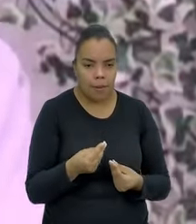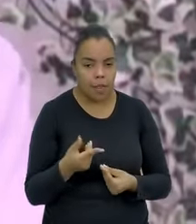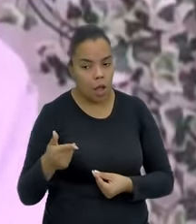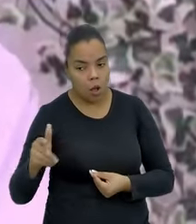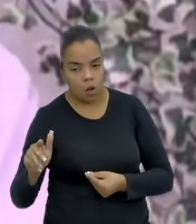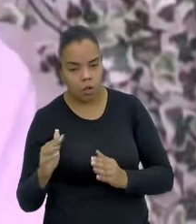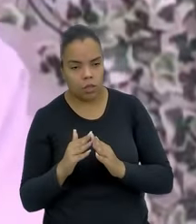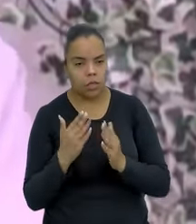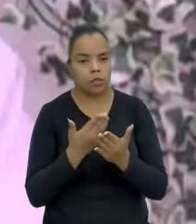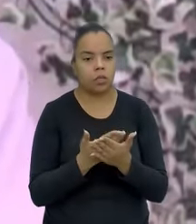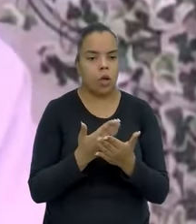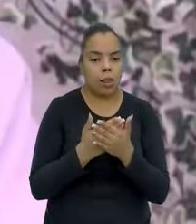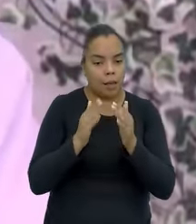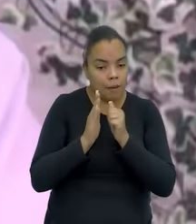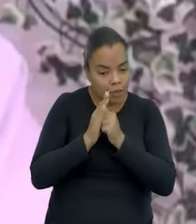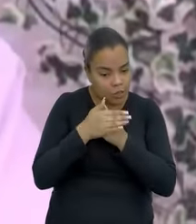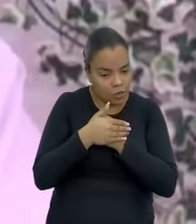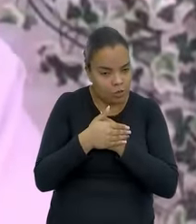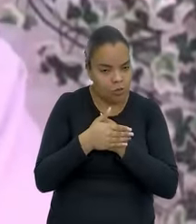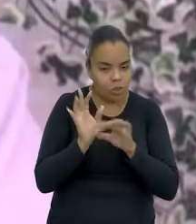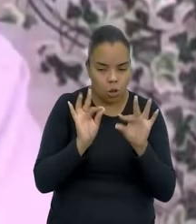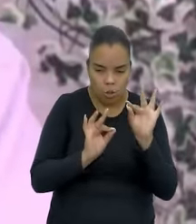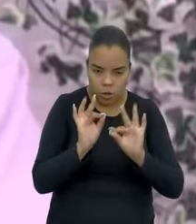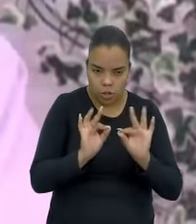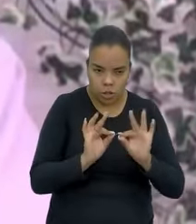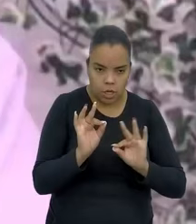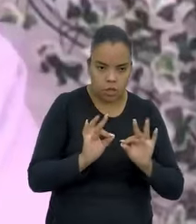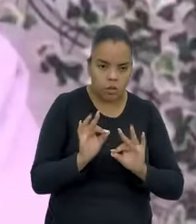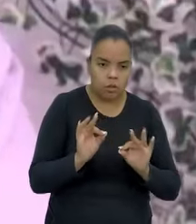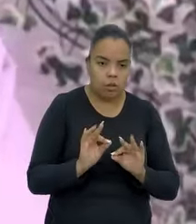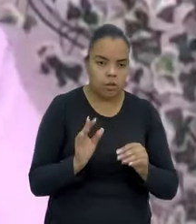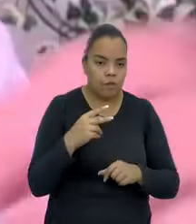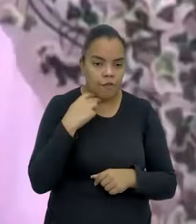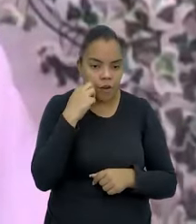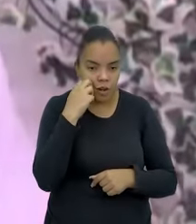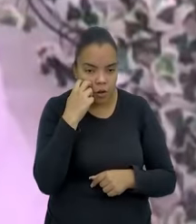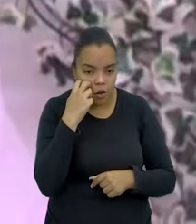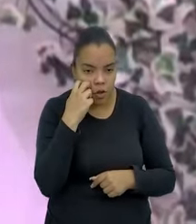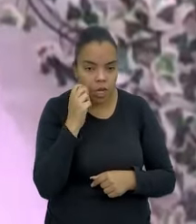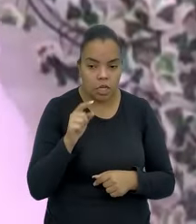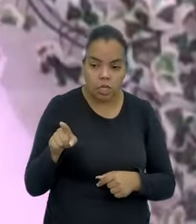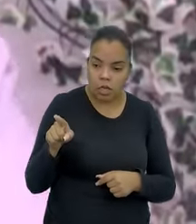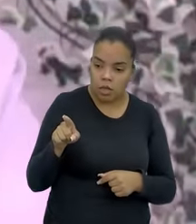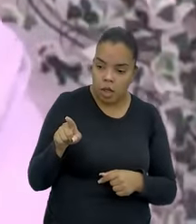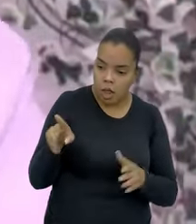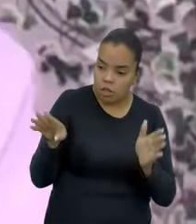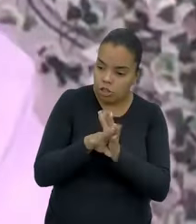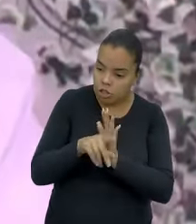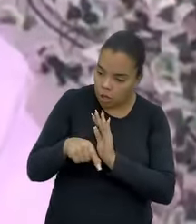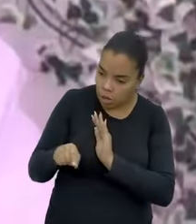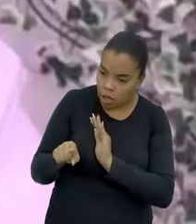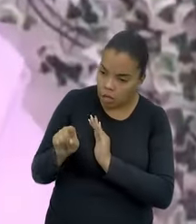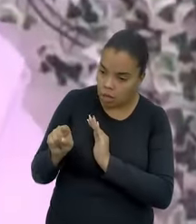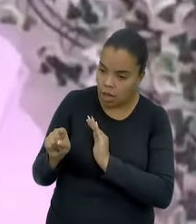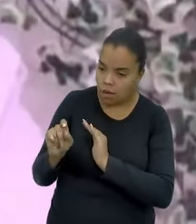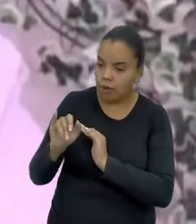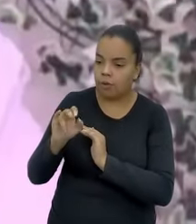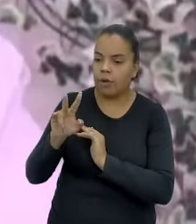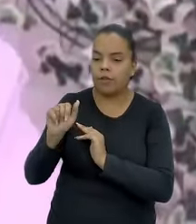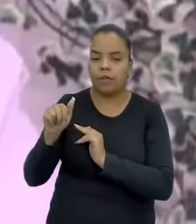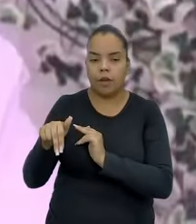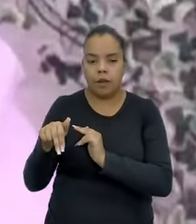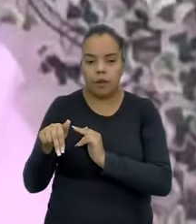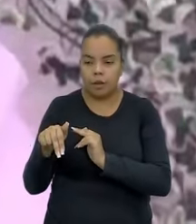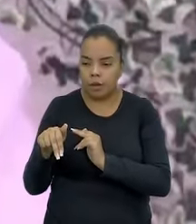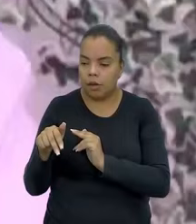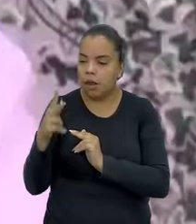escola com ele escondido de vergonha chegando lá o Ivan de Badoo né que era o aluno que